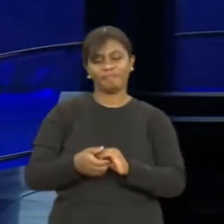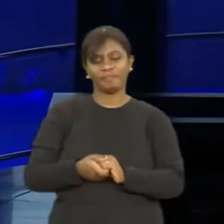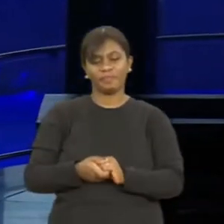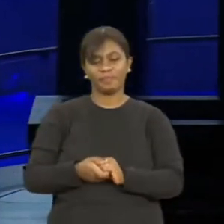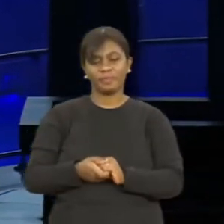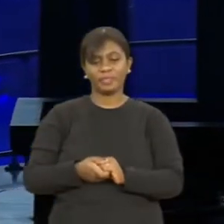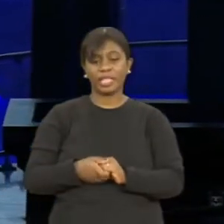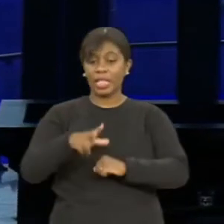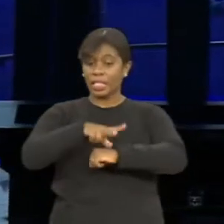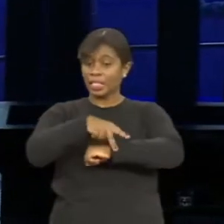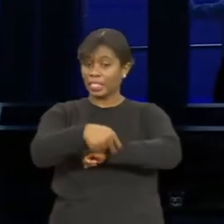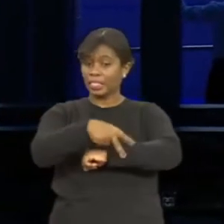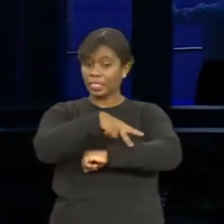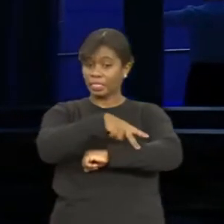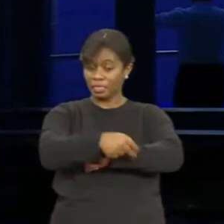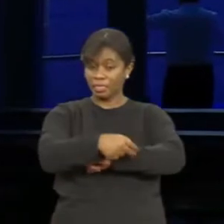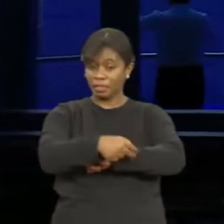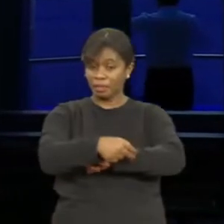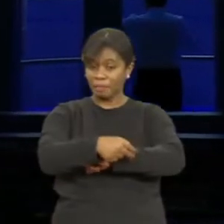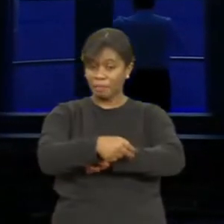Naamã se esvaziou, mas voltou curado.